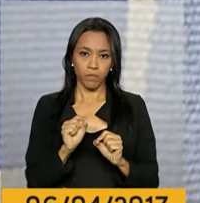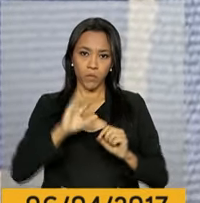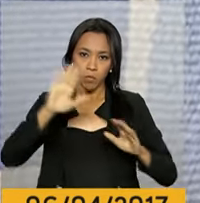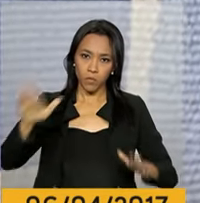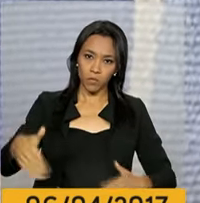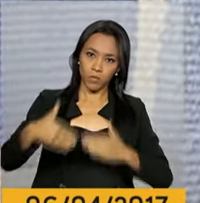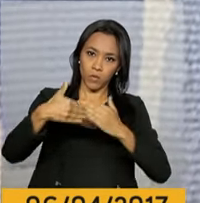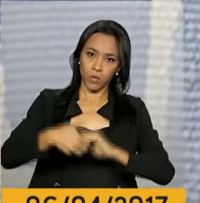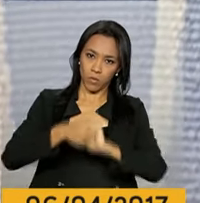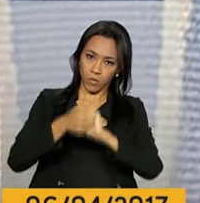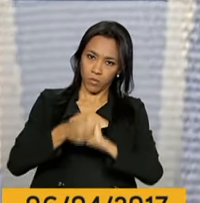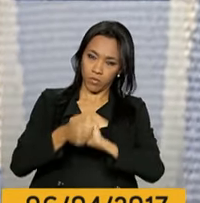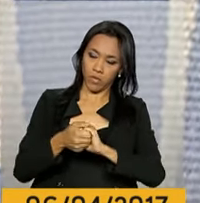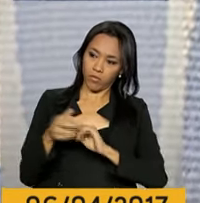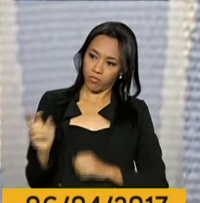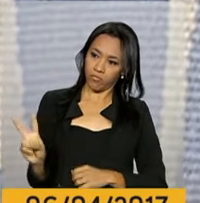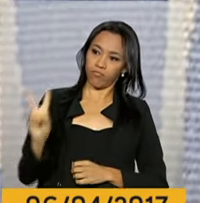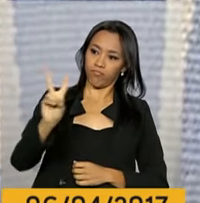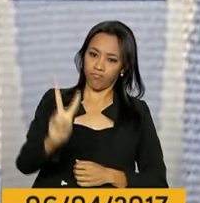às suas majestades,